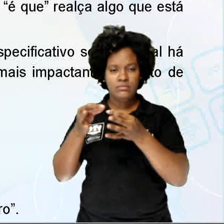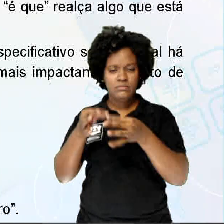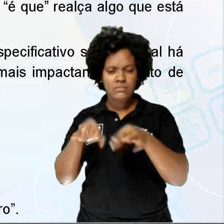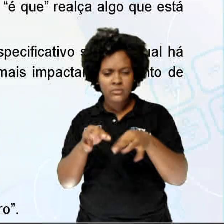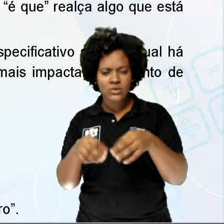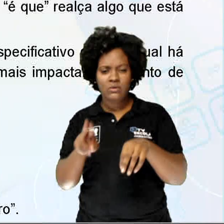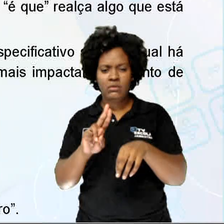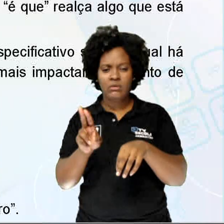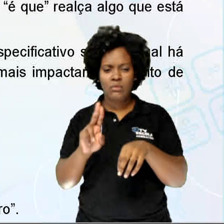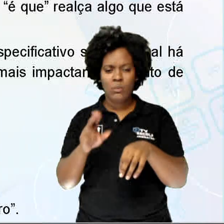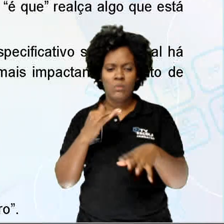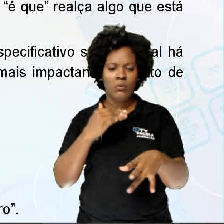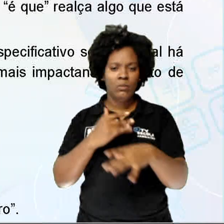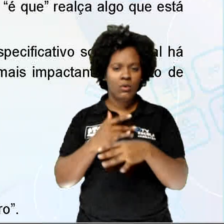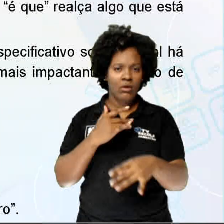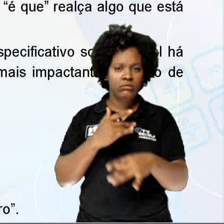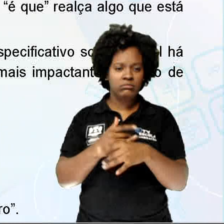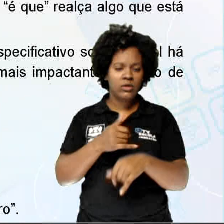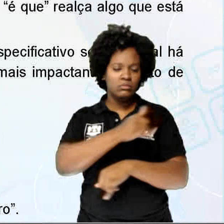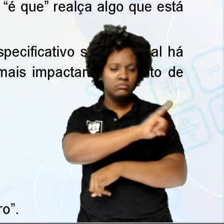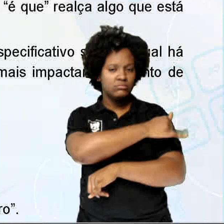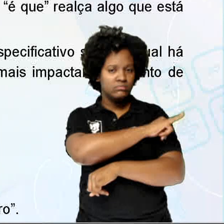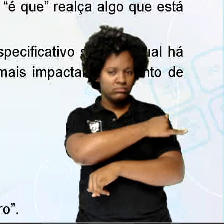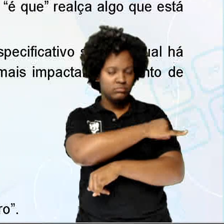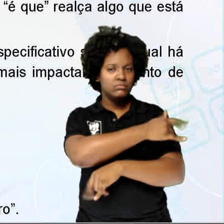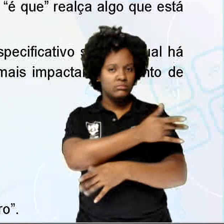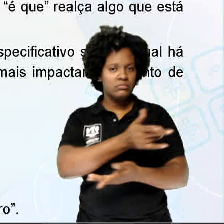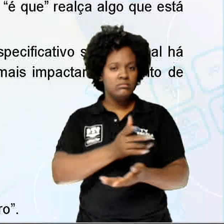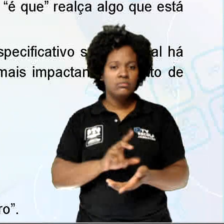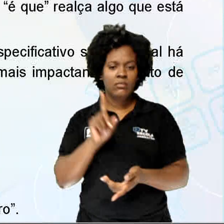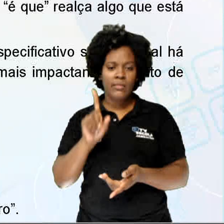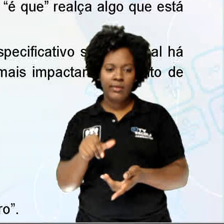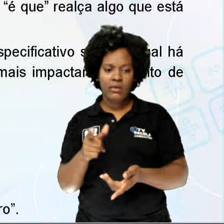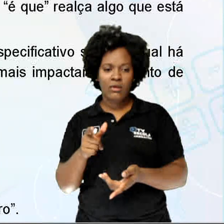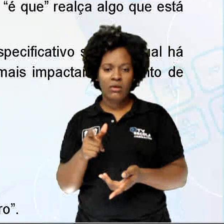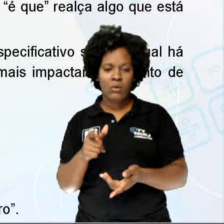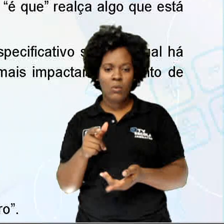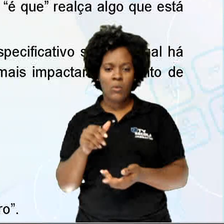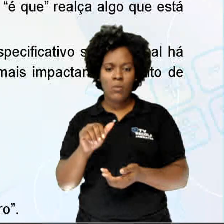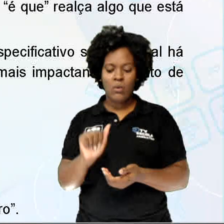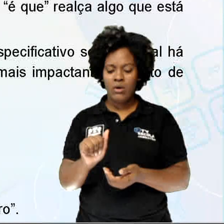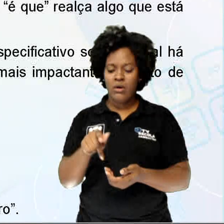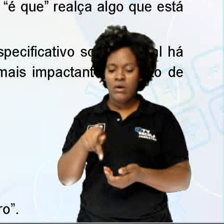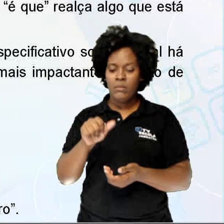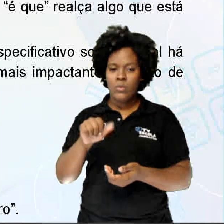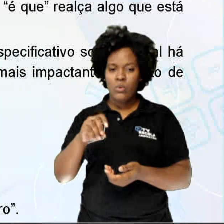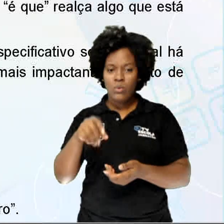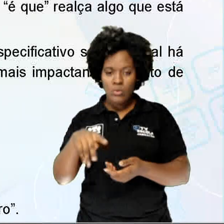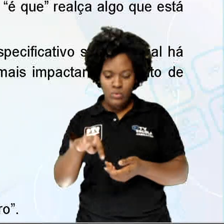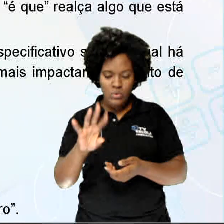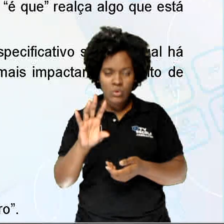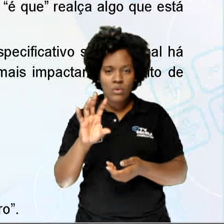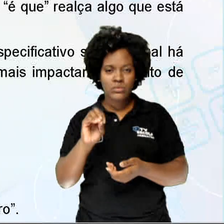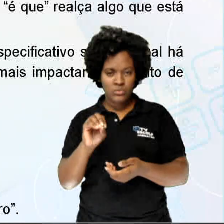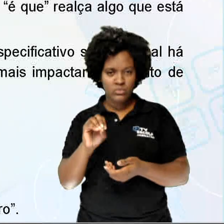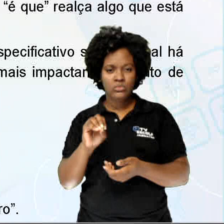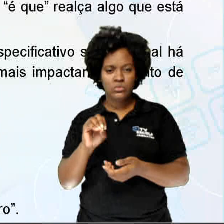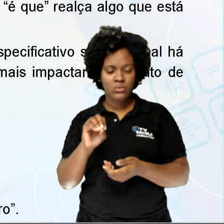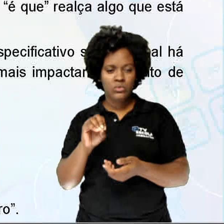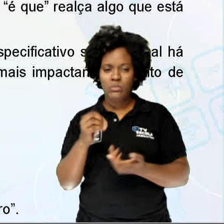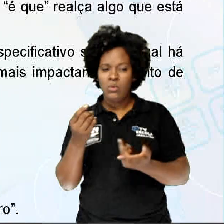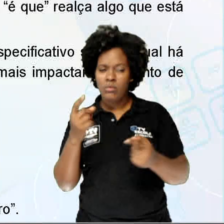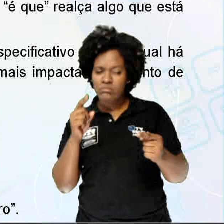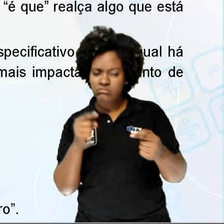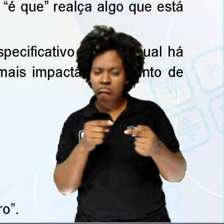nominal, a cidade do Rio de Janeiro, é um aposto especificativo sobre o qual há uma